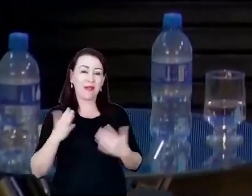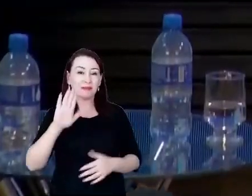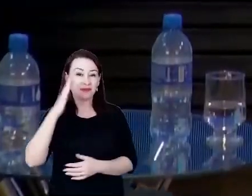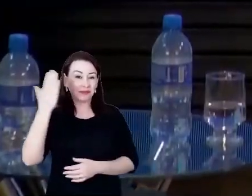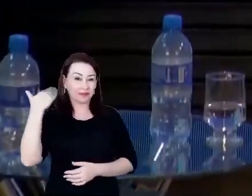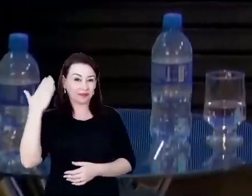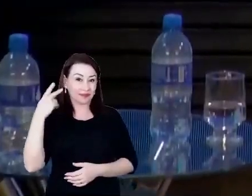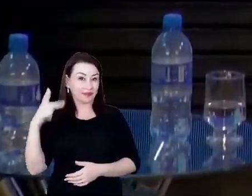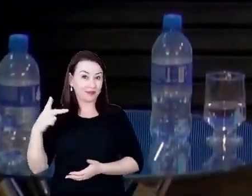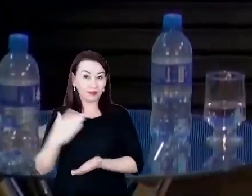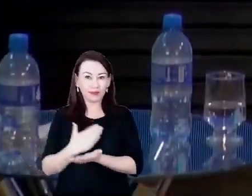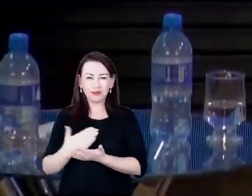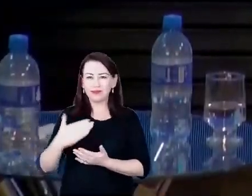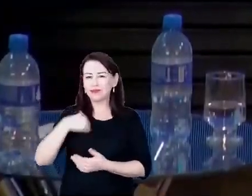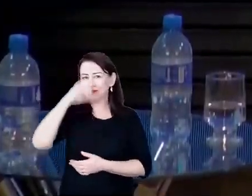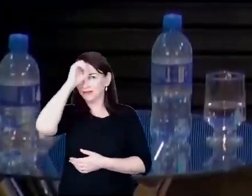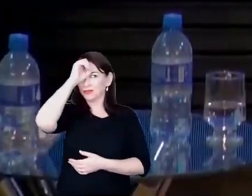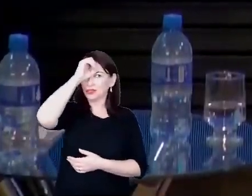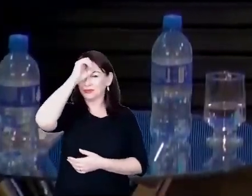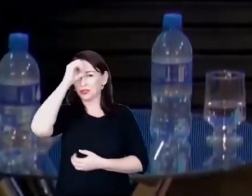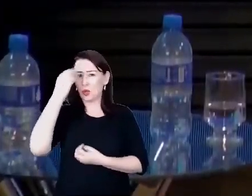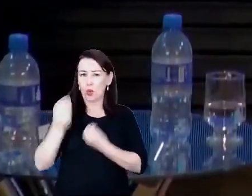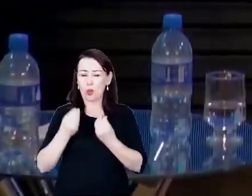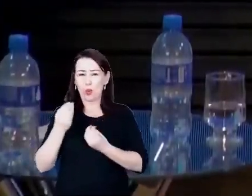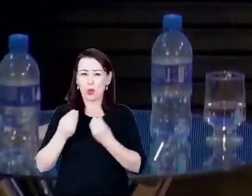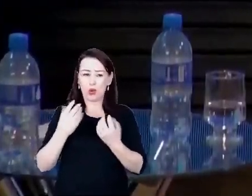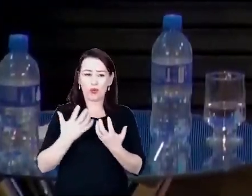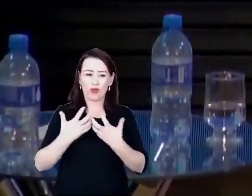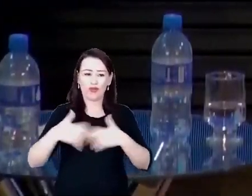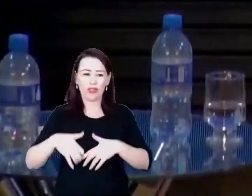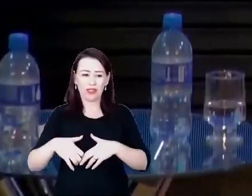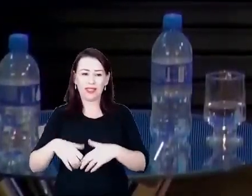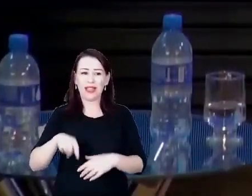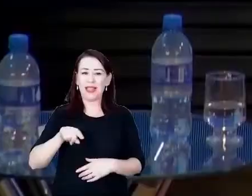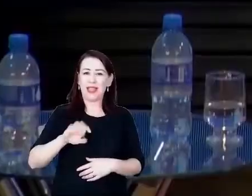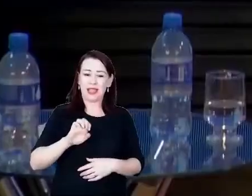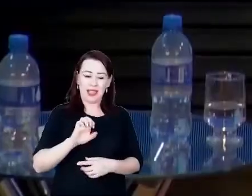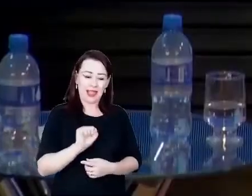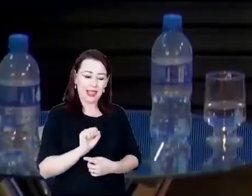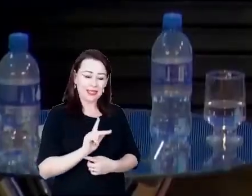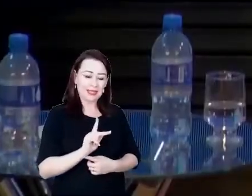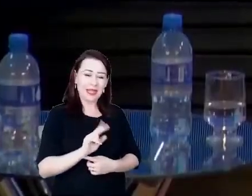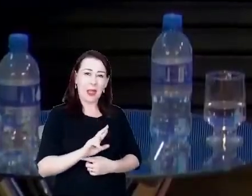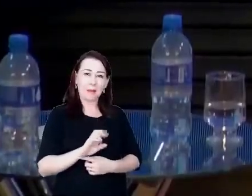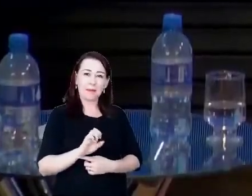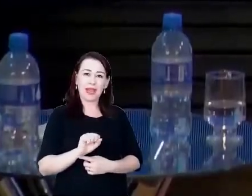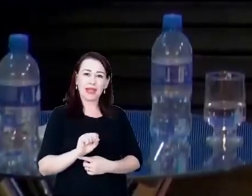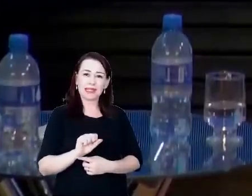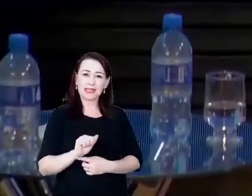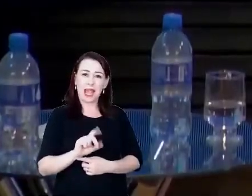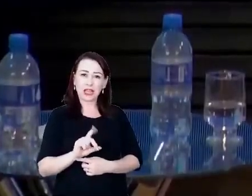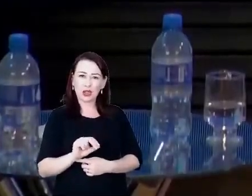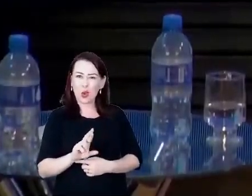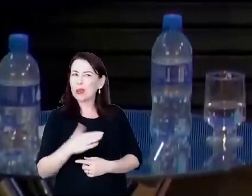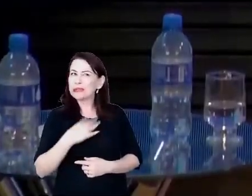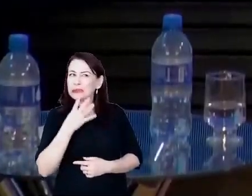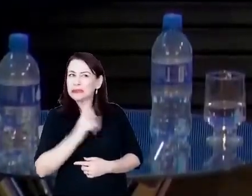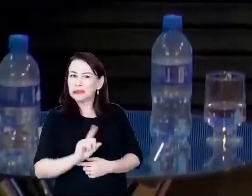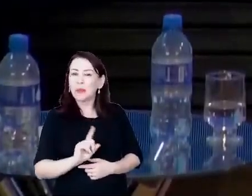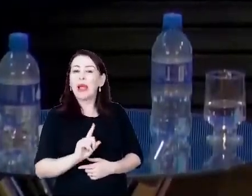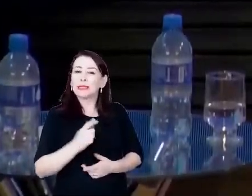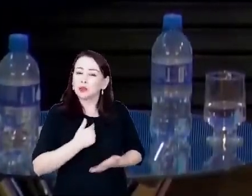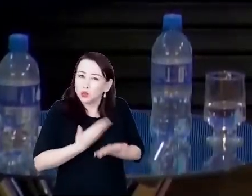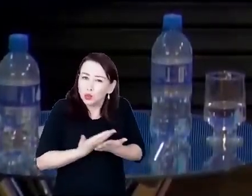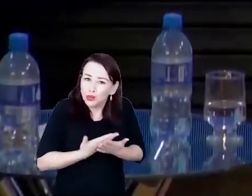eu não sabia muito bem como que funcionava um espessador, um hidrociclone. A gente teve que estudar um pouquinho também para poder conversar na linguagem deles, né?